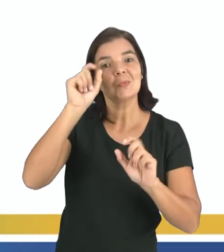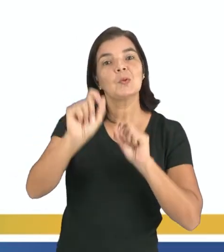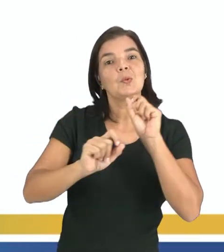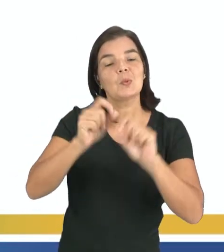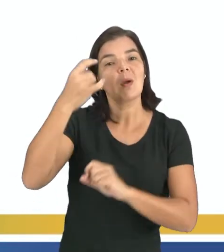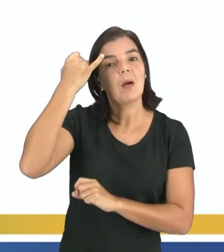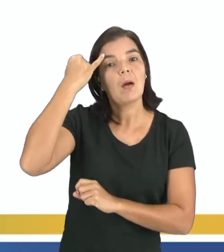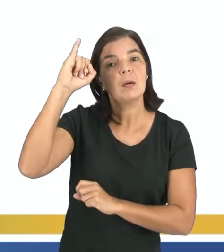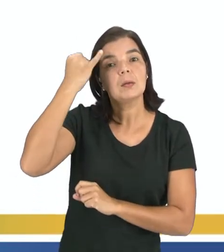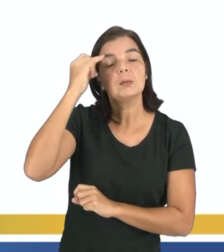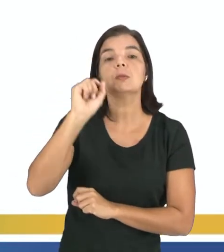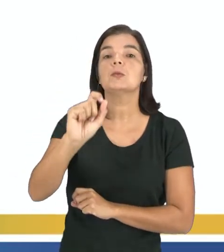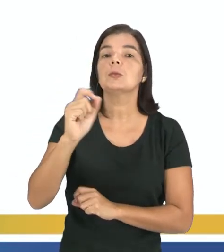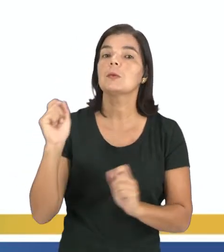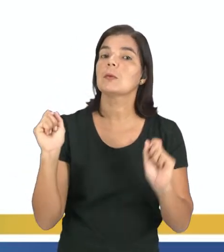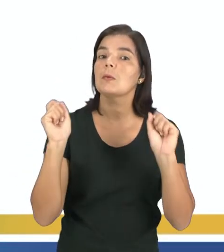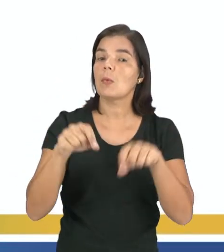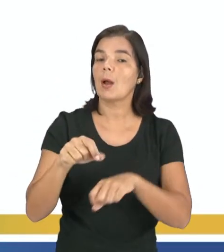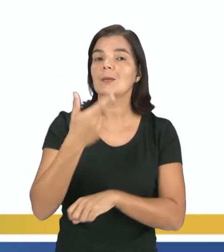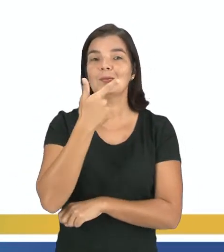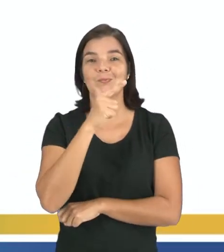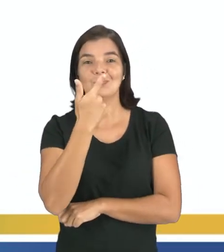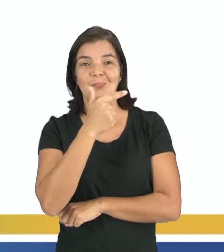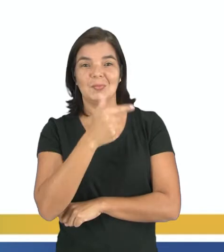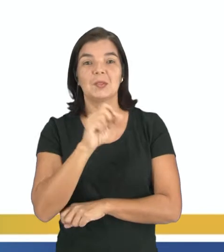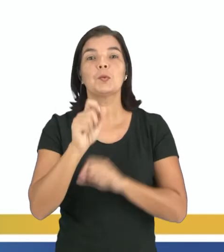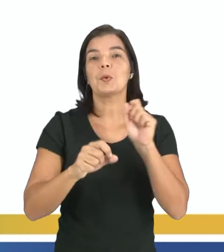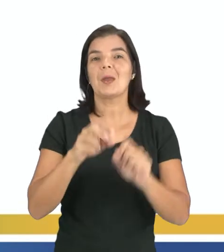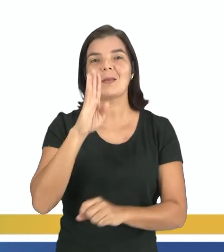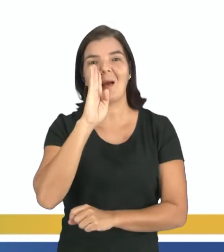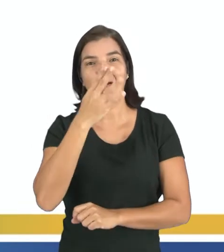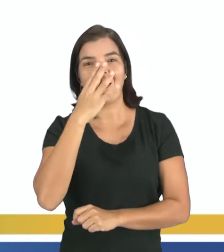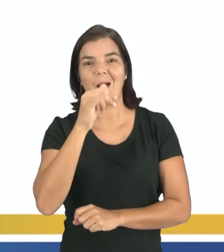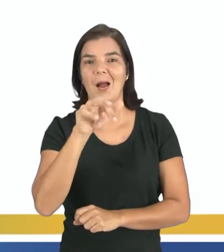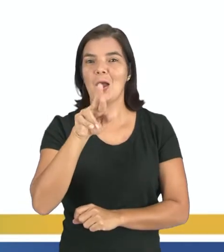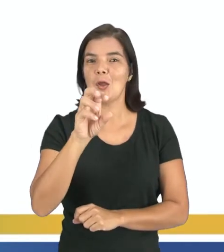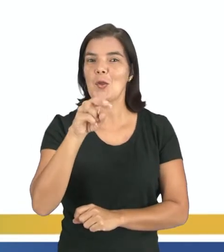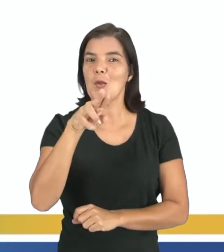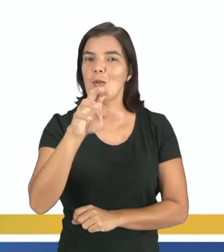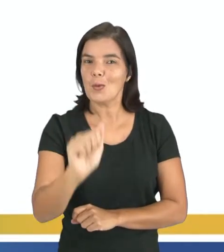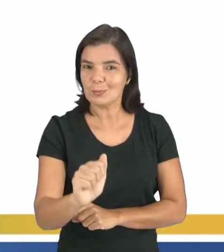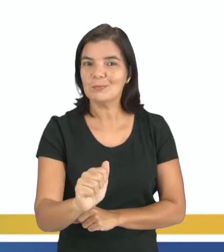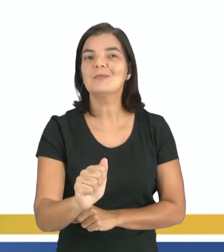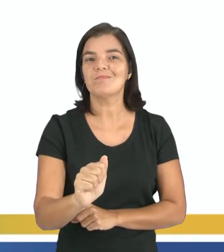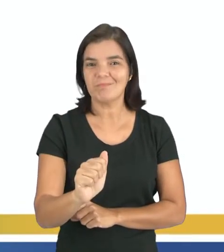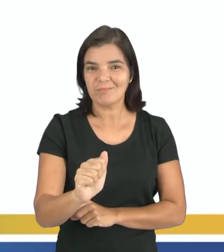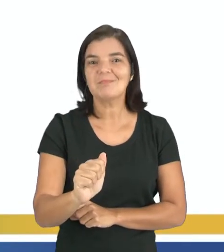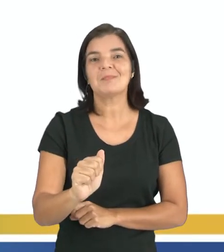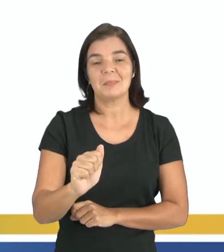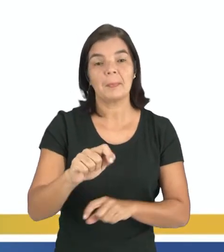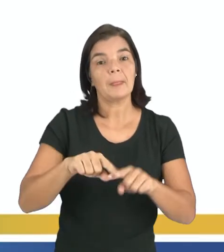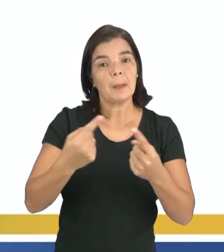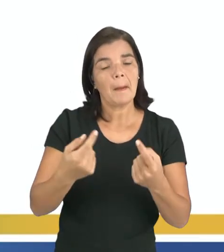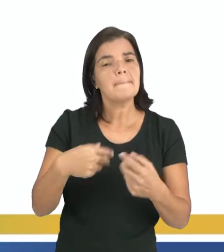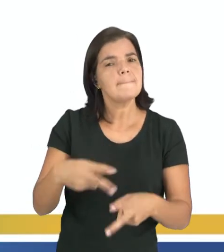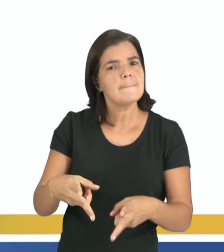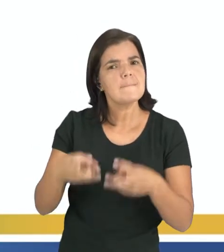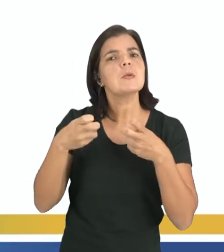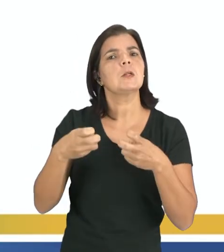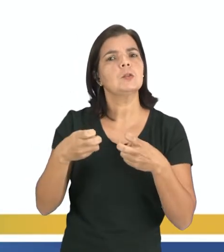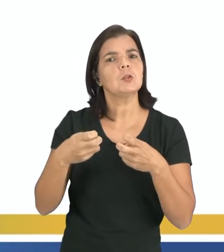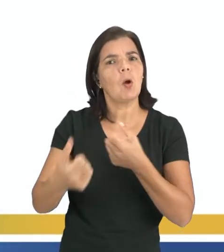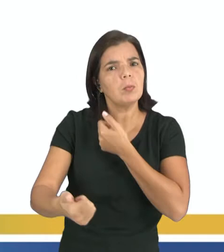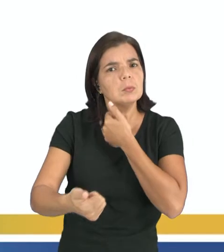a ideia aí de que a gente faz humor através da ironia, tá? Acaba assumindo essa ideia de humor. Então a gente percebe que elas